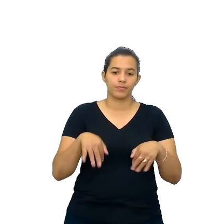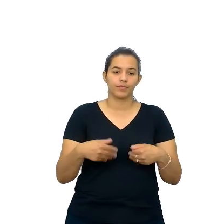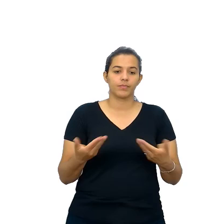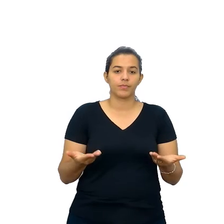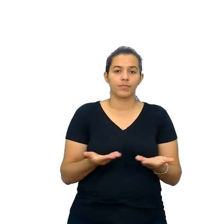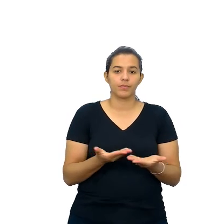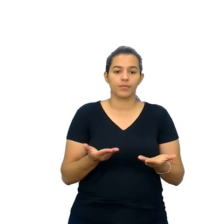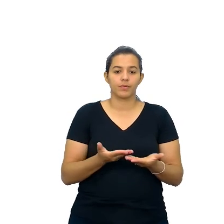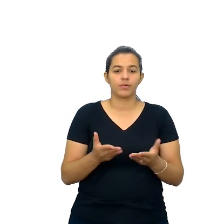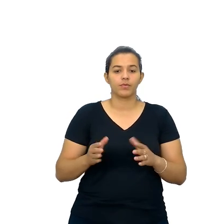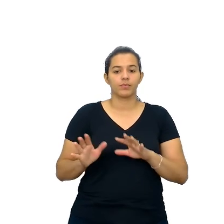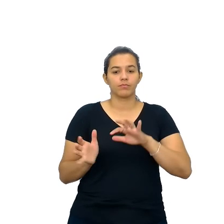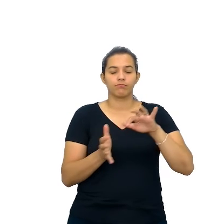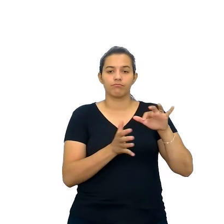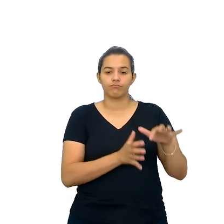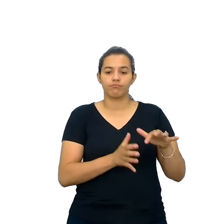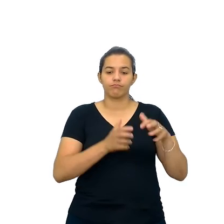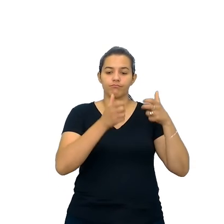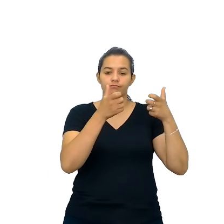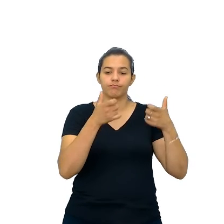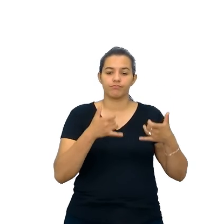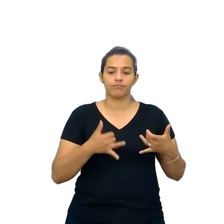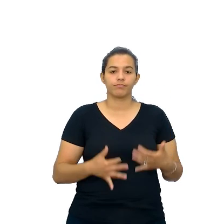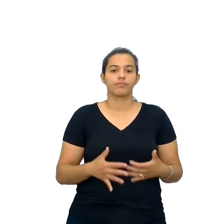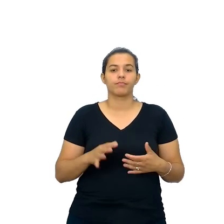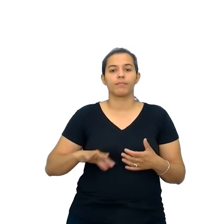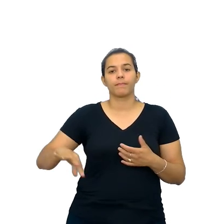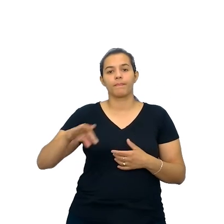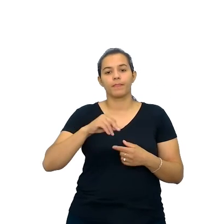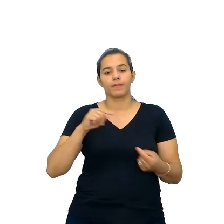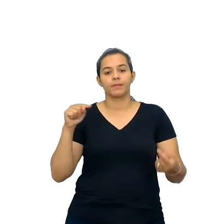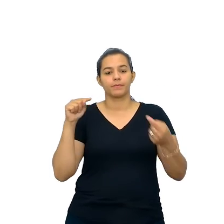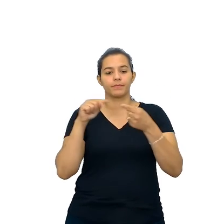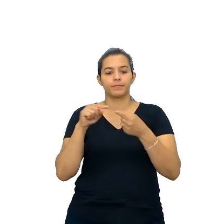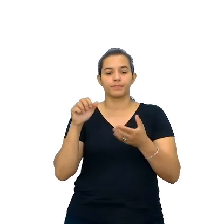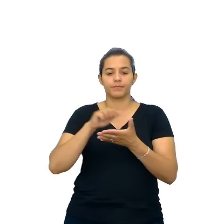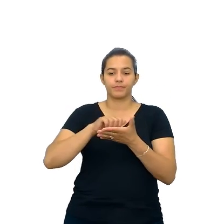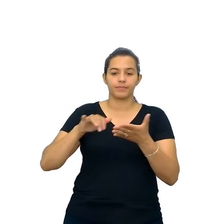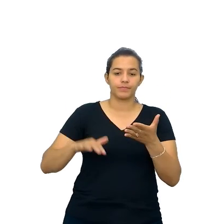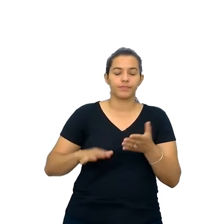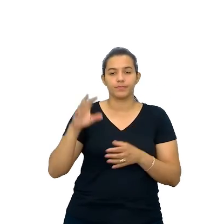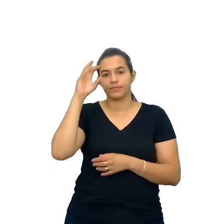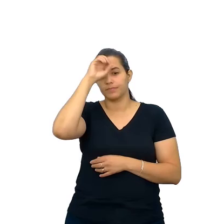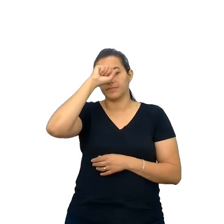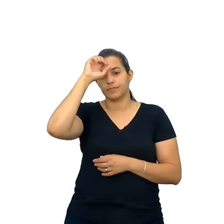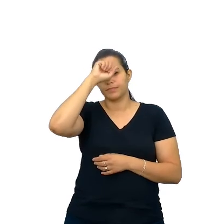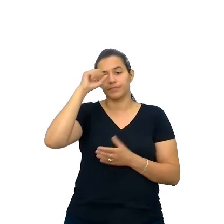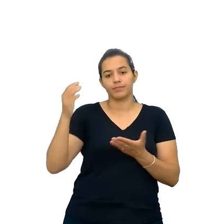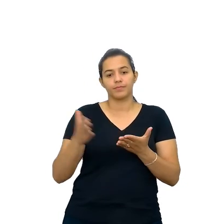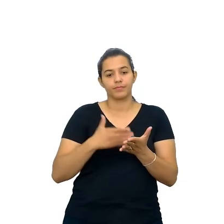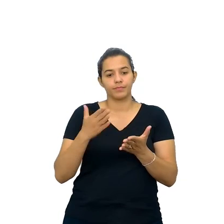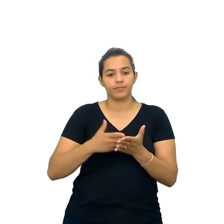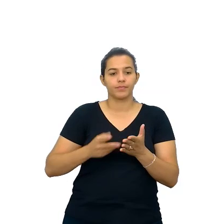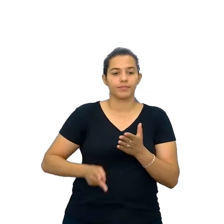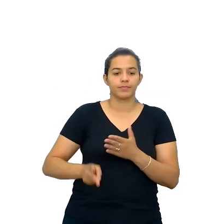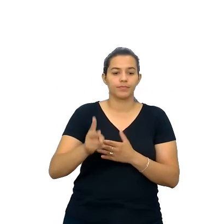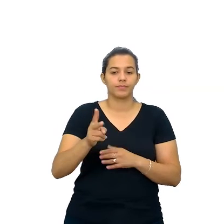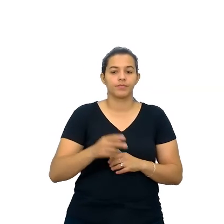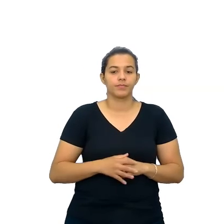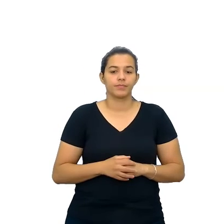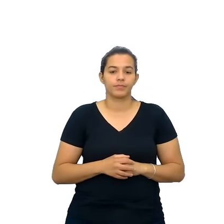parte conceitual em relação às atividades do Aprender Sempre,